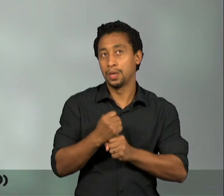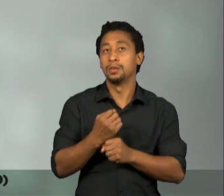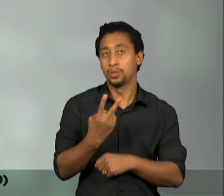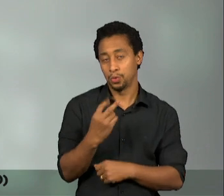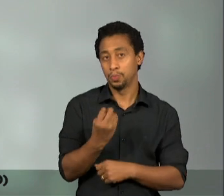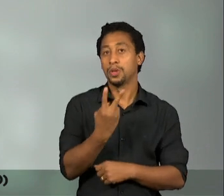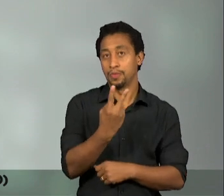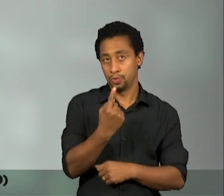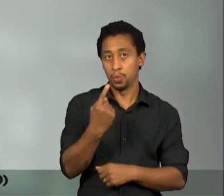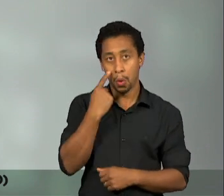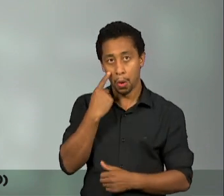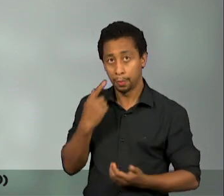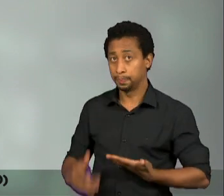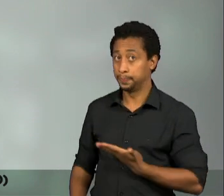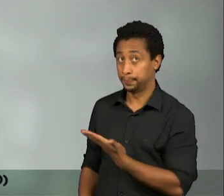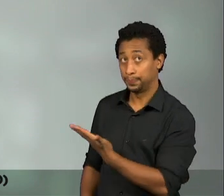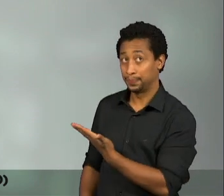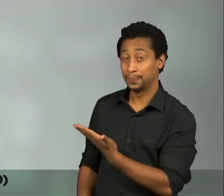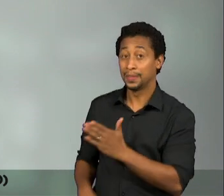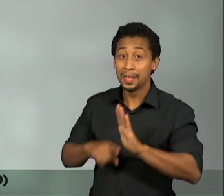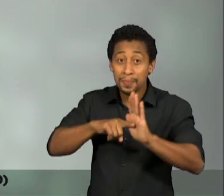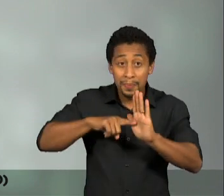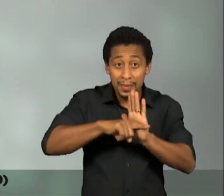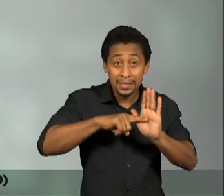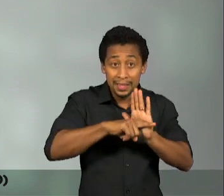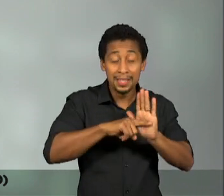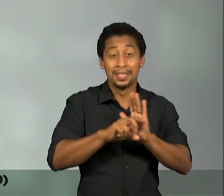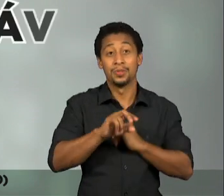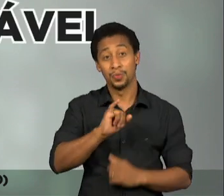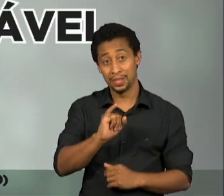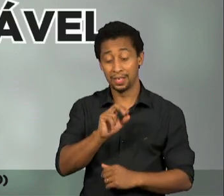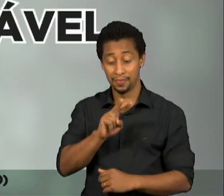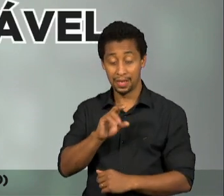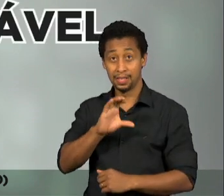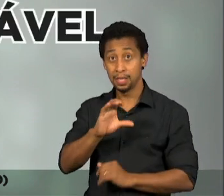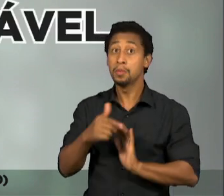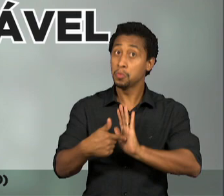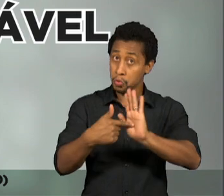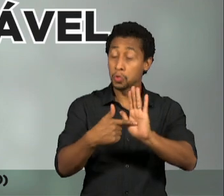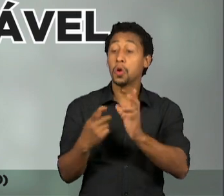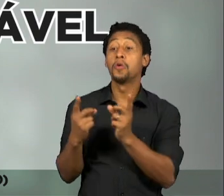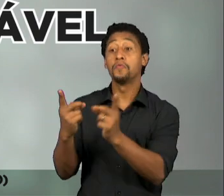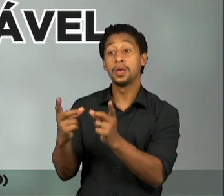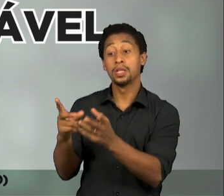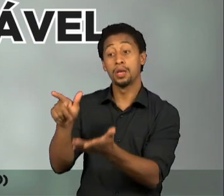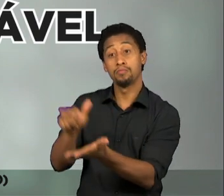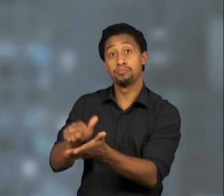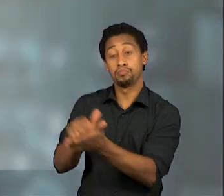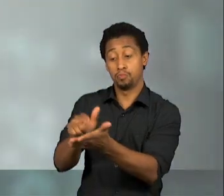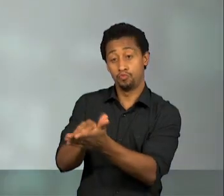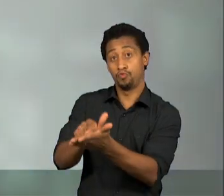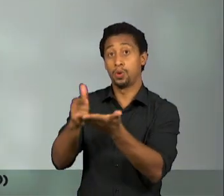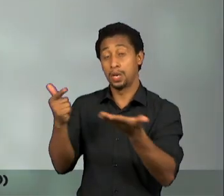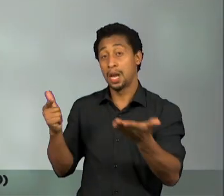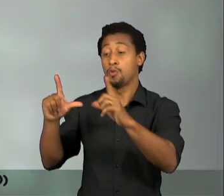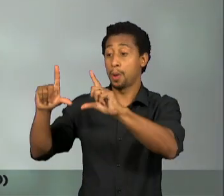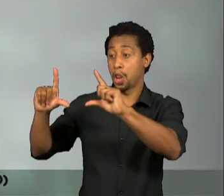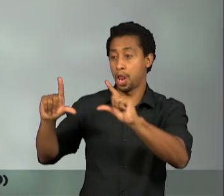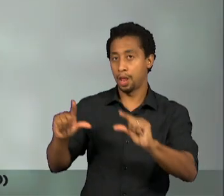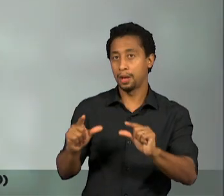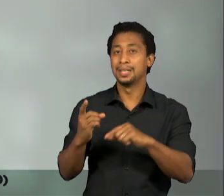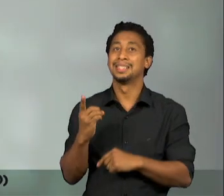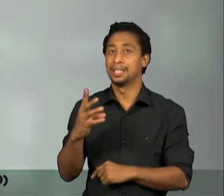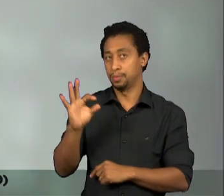jornais impressos apresentaram queda de 13% nas vendas. A circulação digital permaneceu estável. Já no caso da